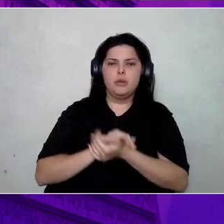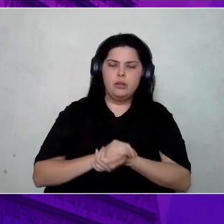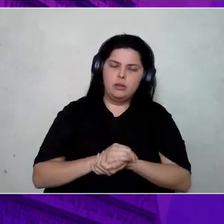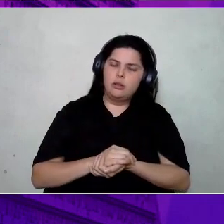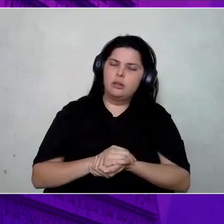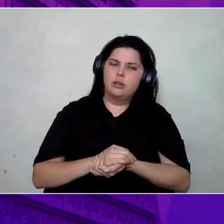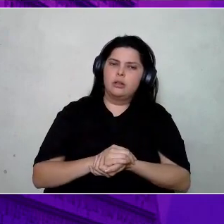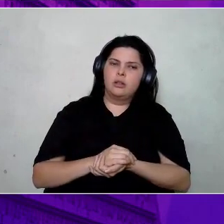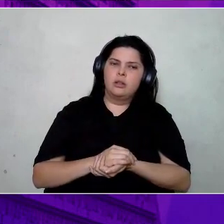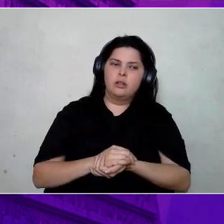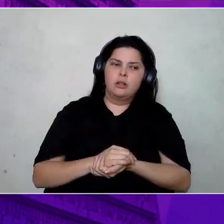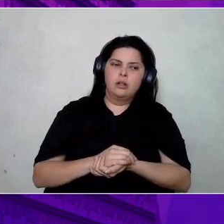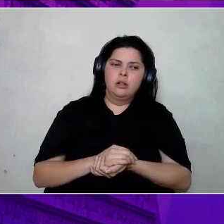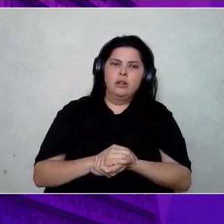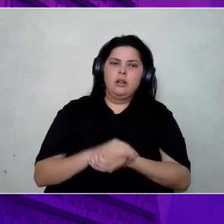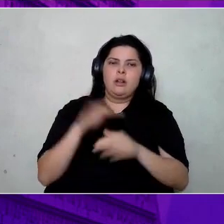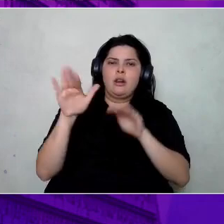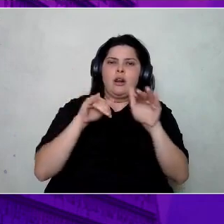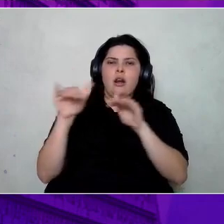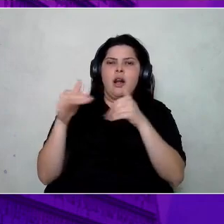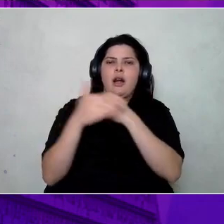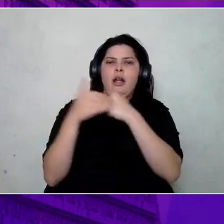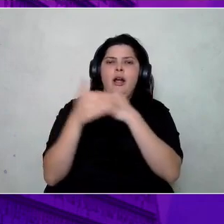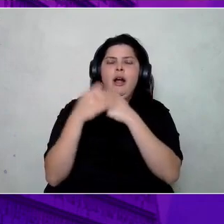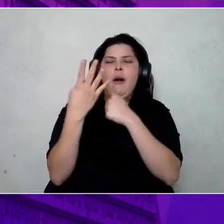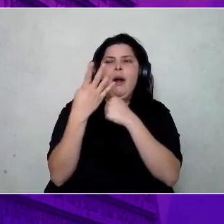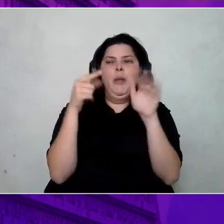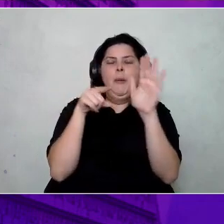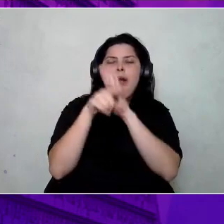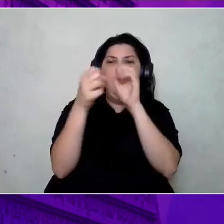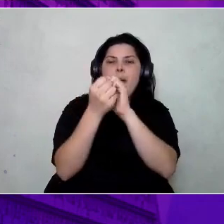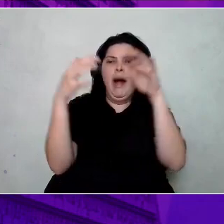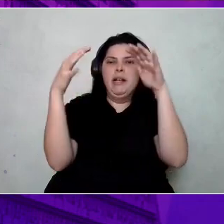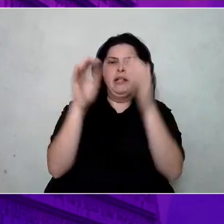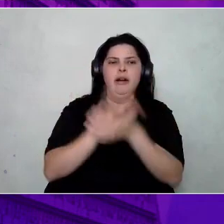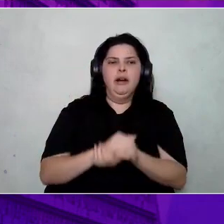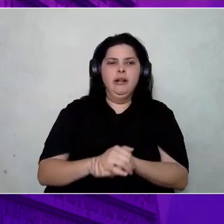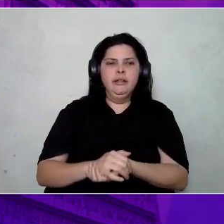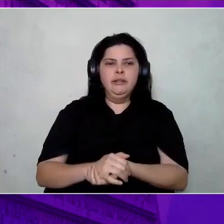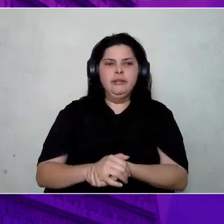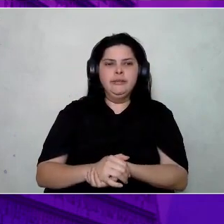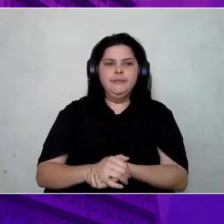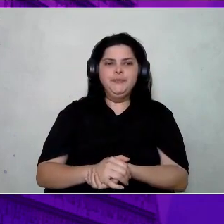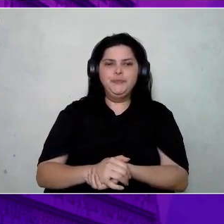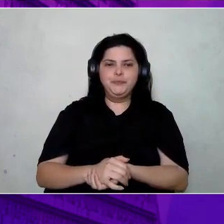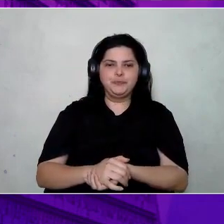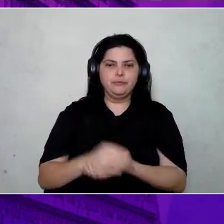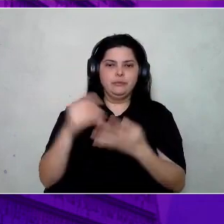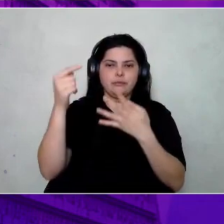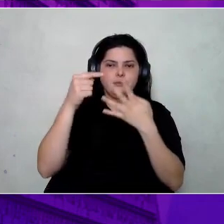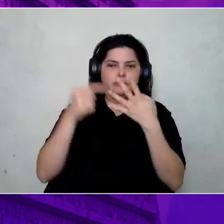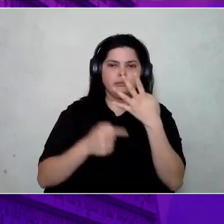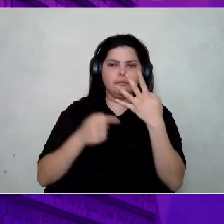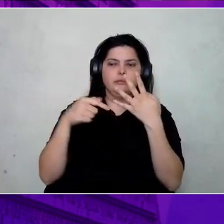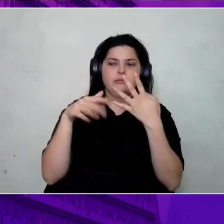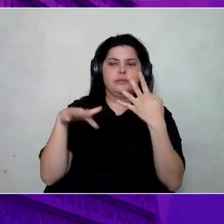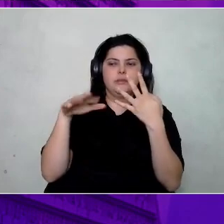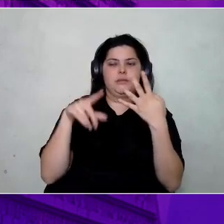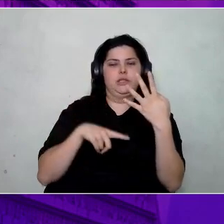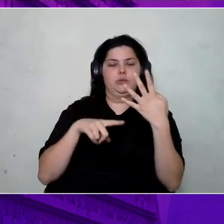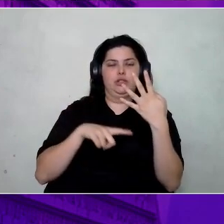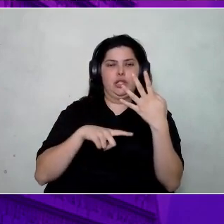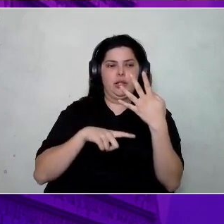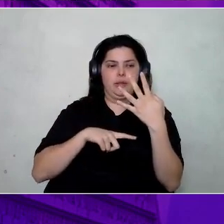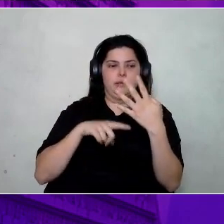eu chamei aqui carinhosamente, né, de 4 perguntas mágicas, né? Essas 4 perguntas mágicas, esse é o cenário que eu tinha. Então, de